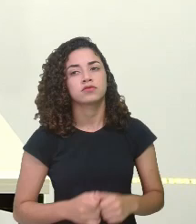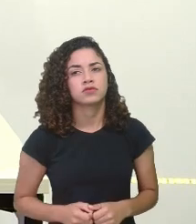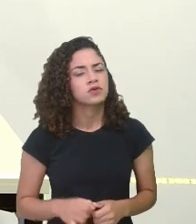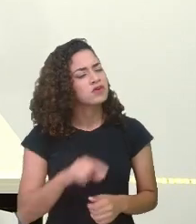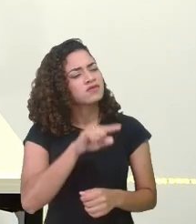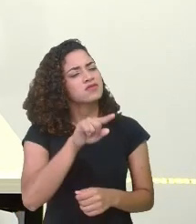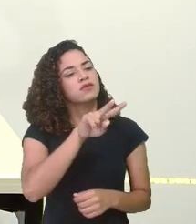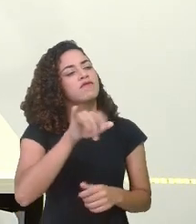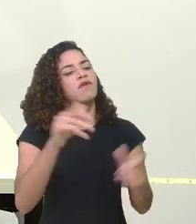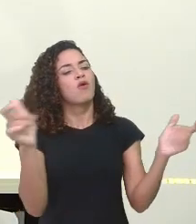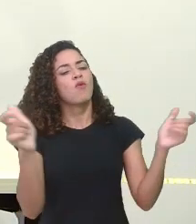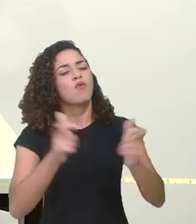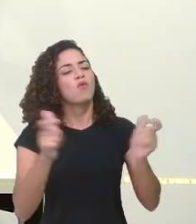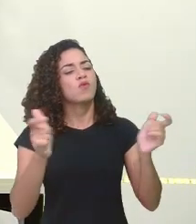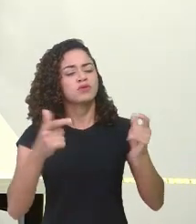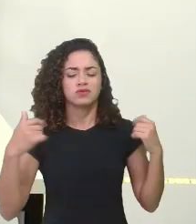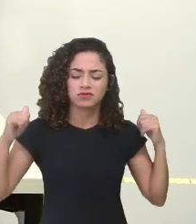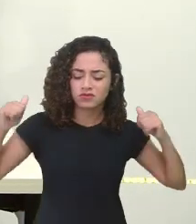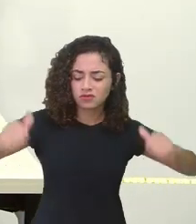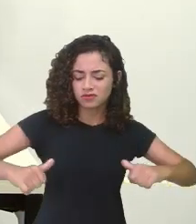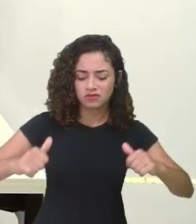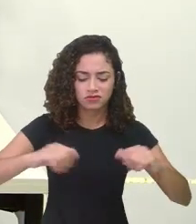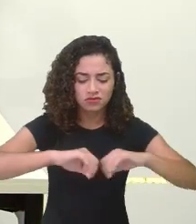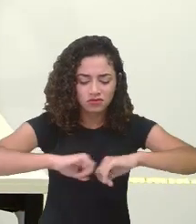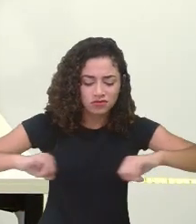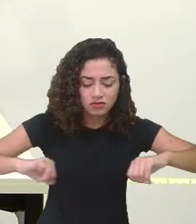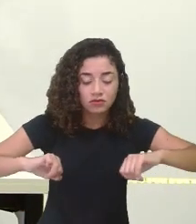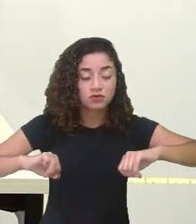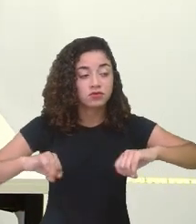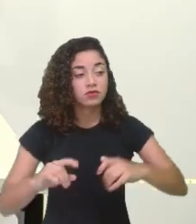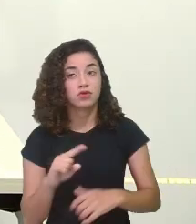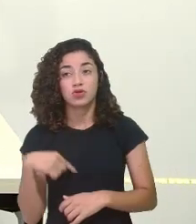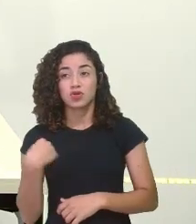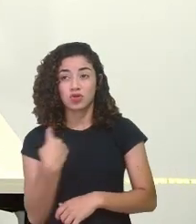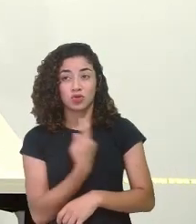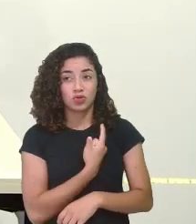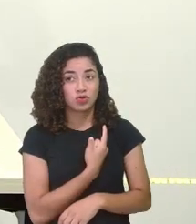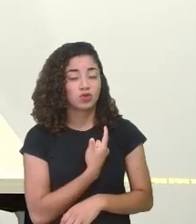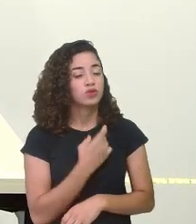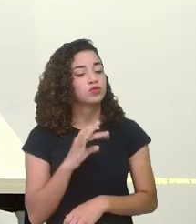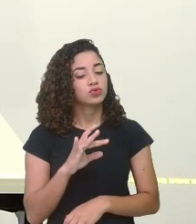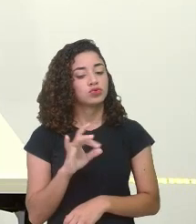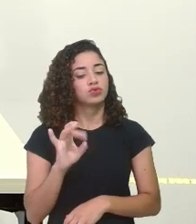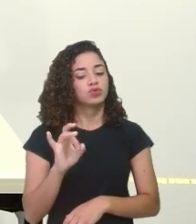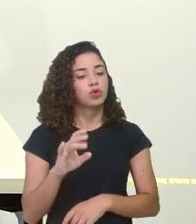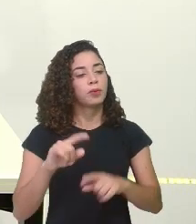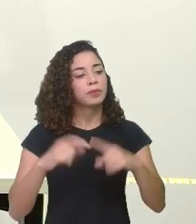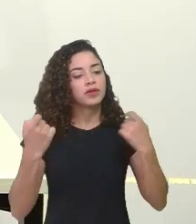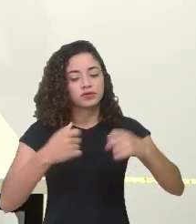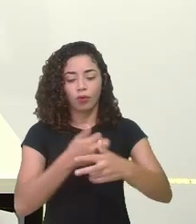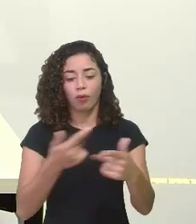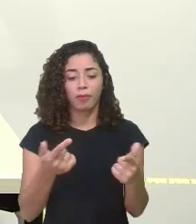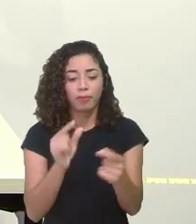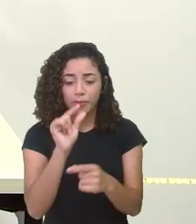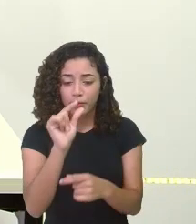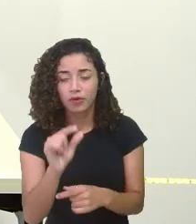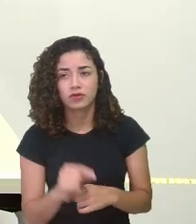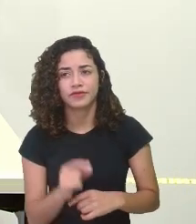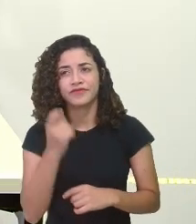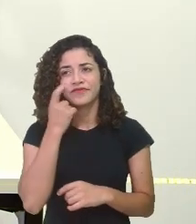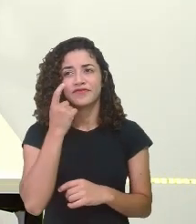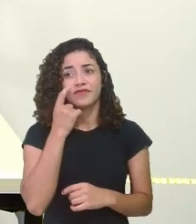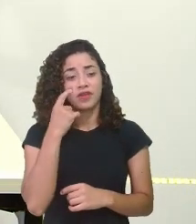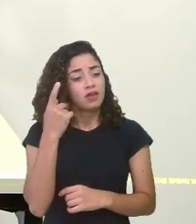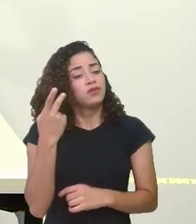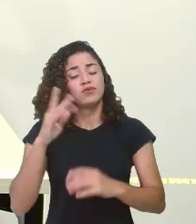aonde você vai com tudo isso? Apenas a gente e pouca coisa é o suficiente. Veja, esta é a